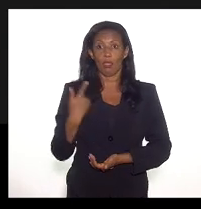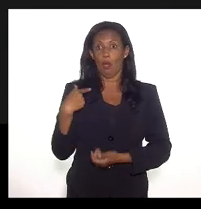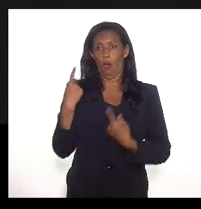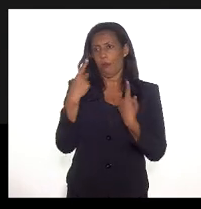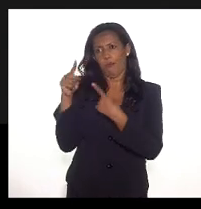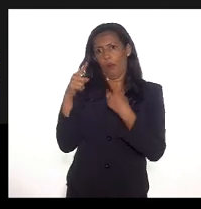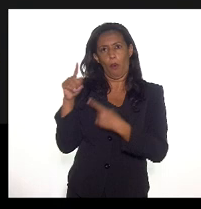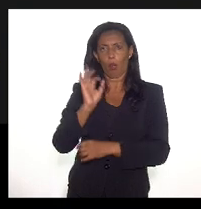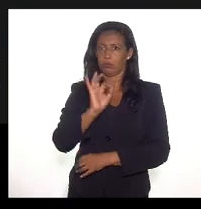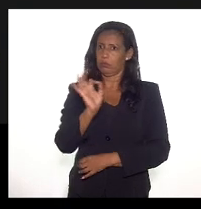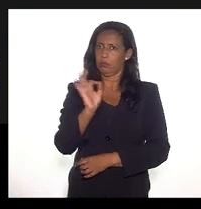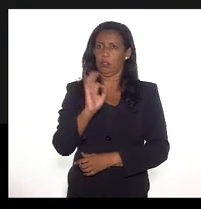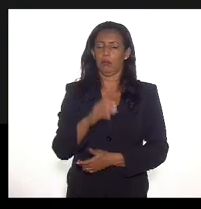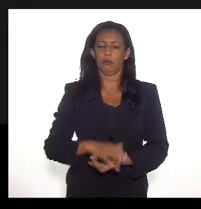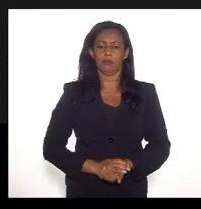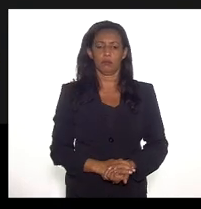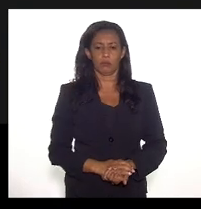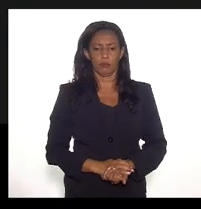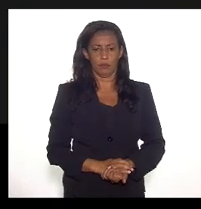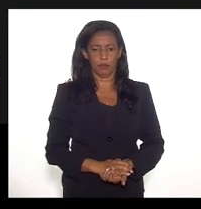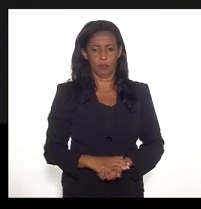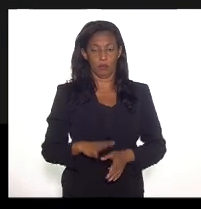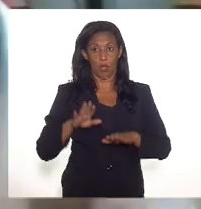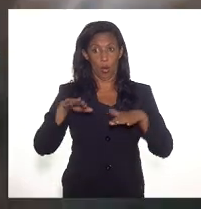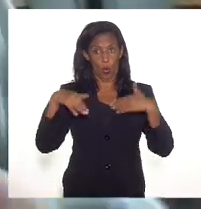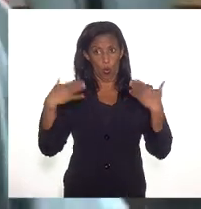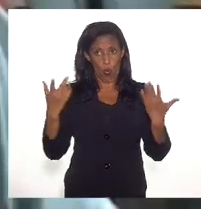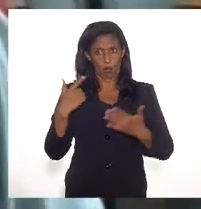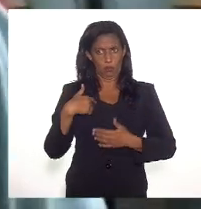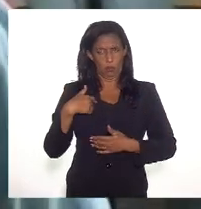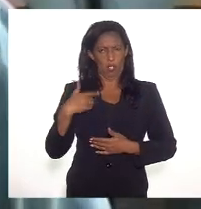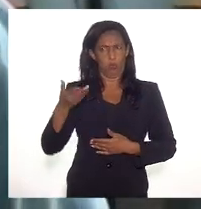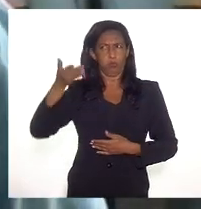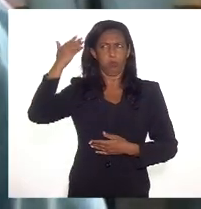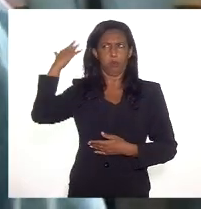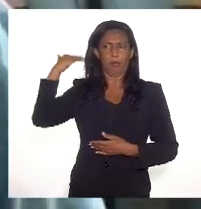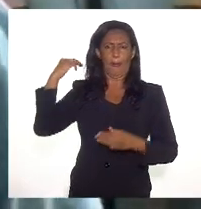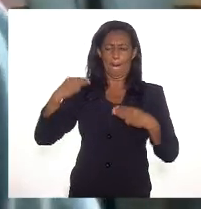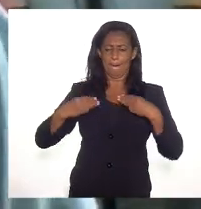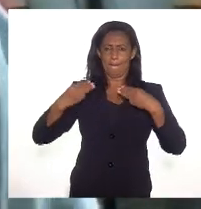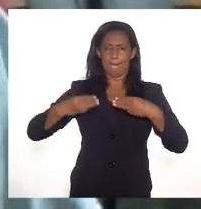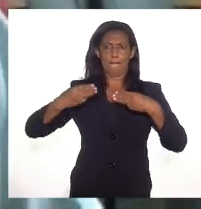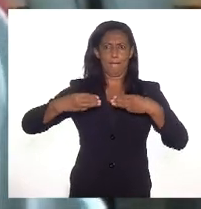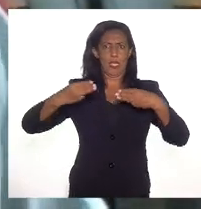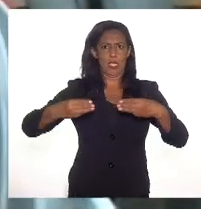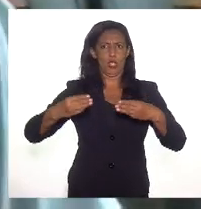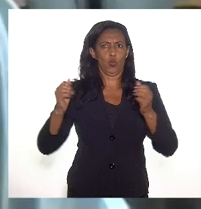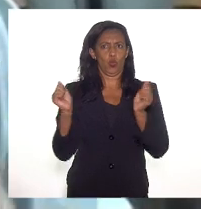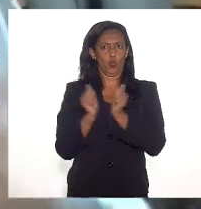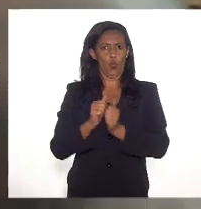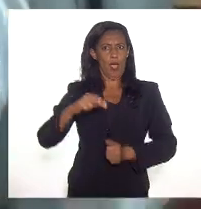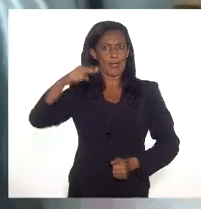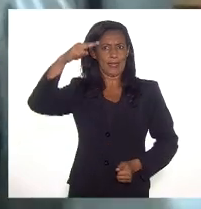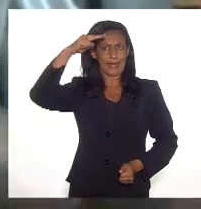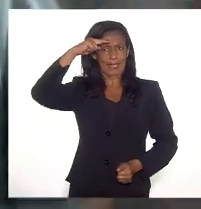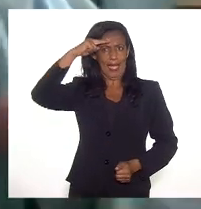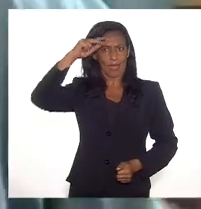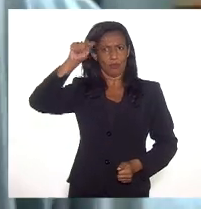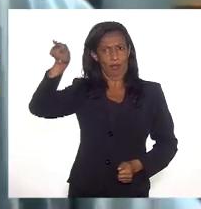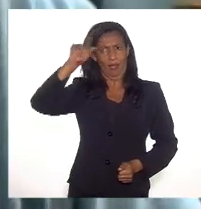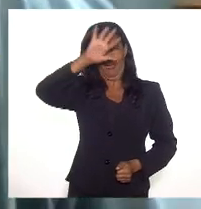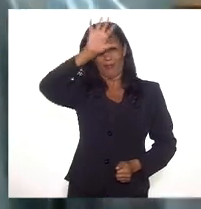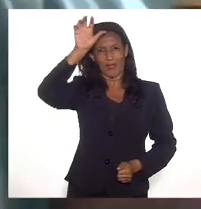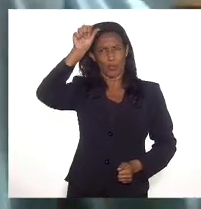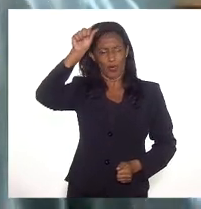Não foi proposital, não. Rodrigo Amorim, quando eu fui ministro e fazia grandes operações com o Exército na Amazônia, eu sempre falava